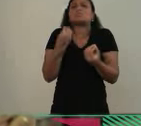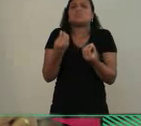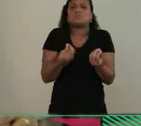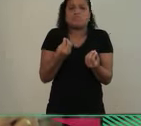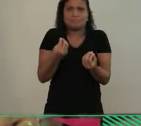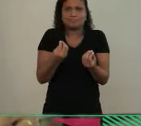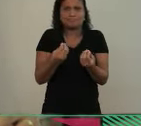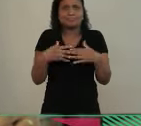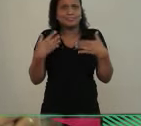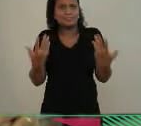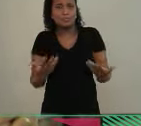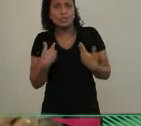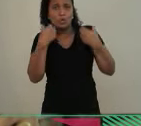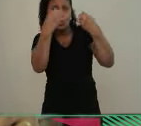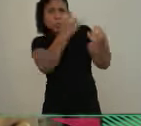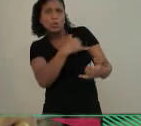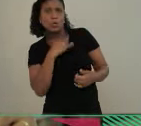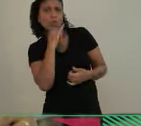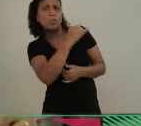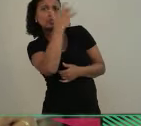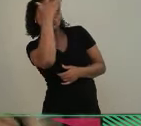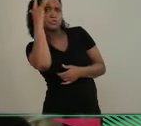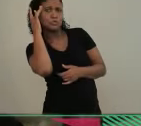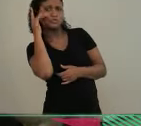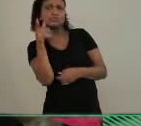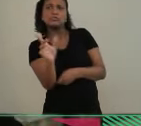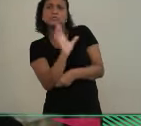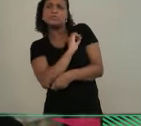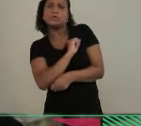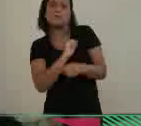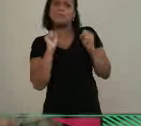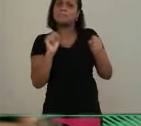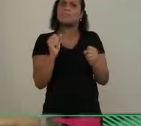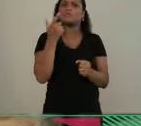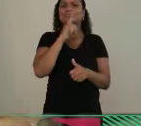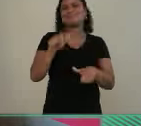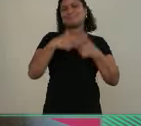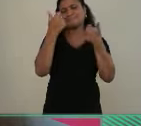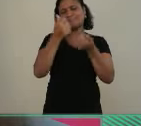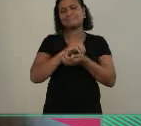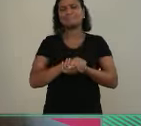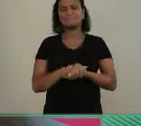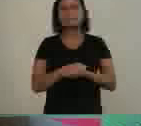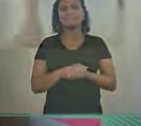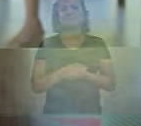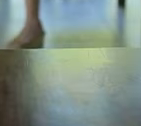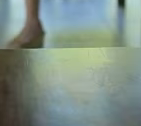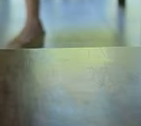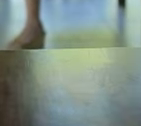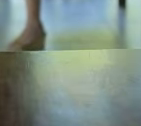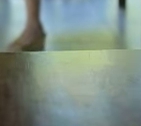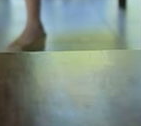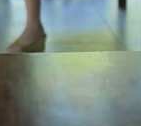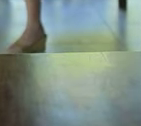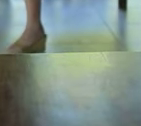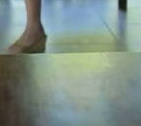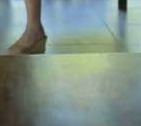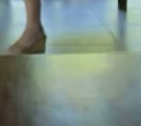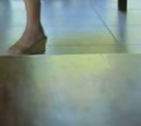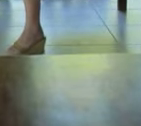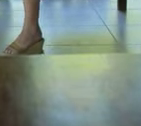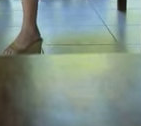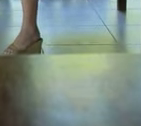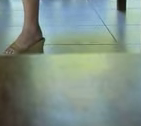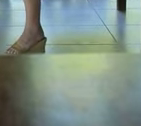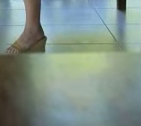melhor contar com uma pessoa que você ama e poder aí sim reestruturar, você volta com mais força. Boneca numa